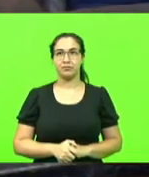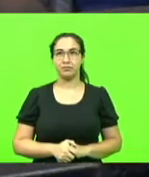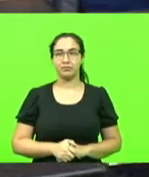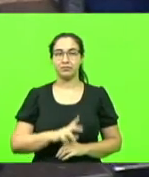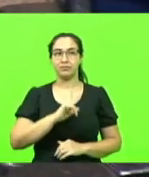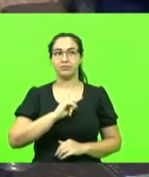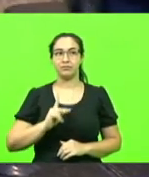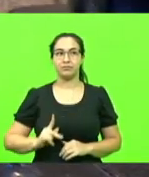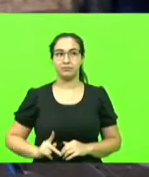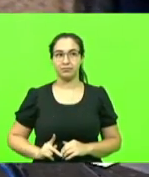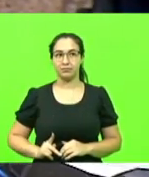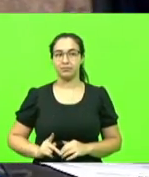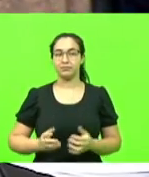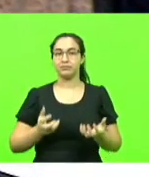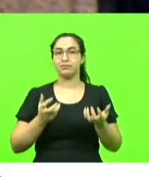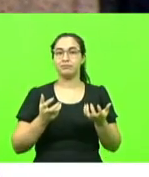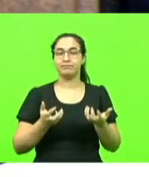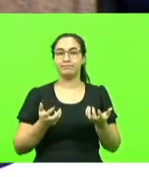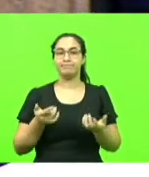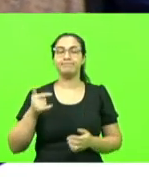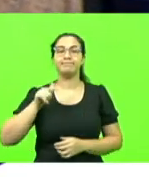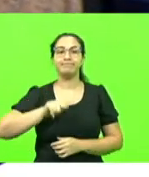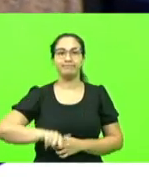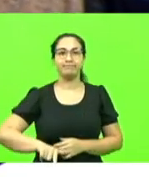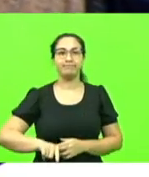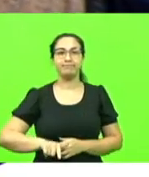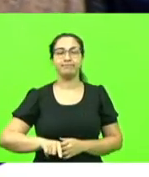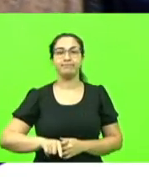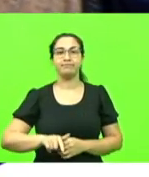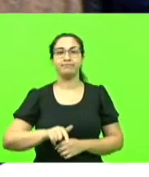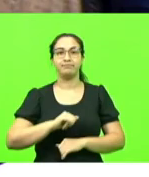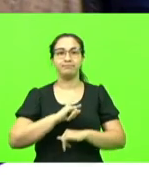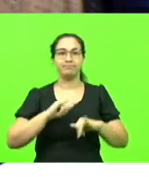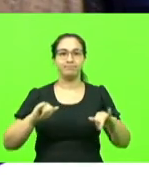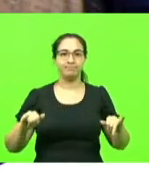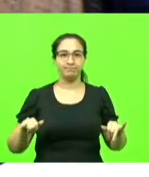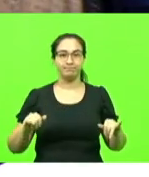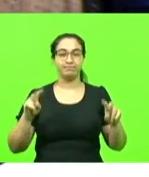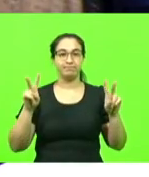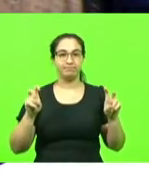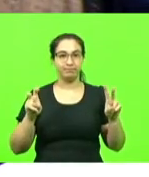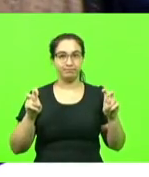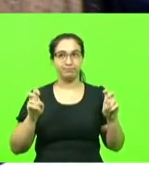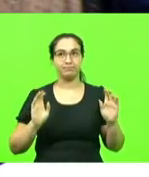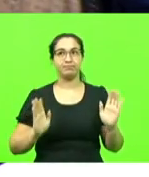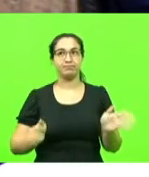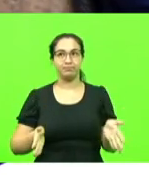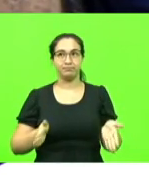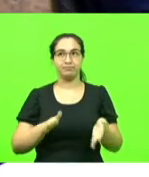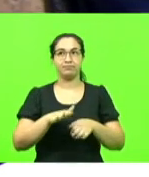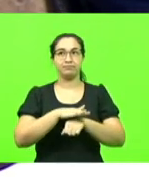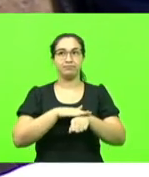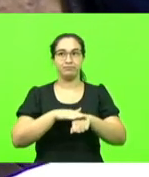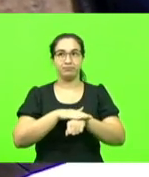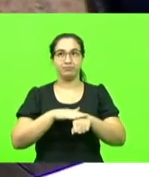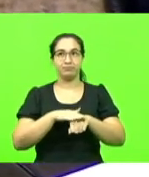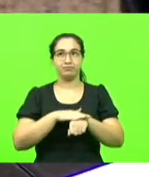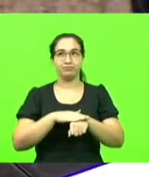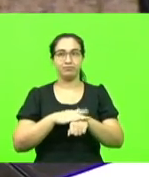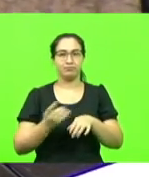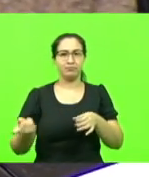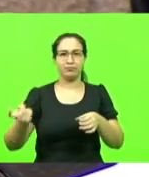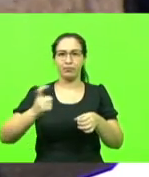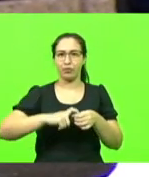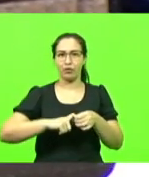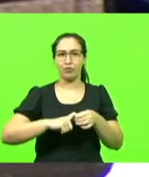Presidente, eu quero aqui, mais uma vez, fazer uma manifestação sobre o assunto que acabamos de conversar aqui, sobre o não retorno